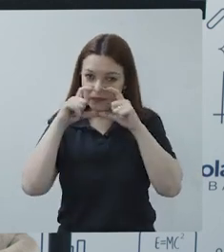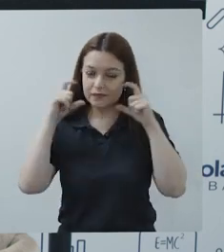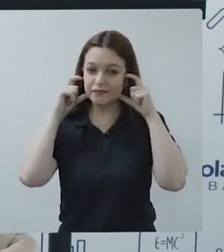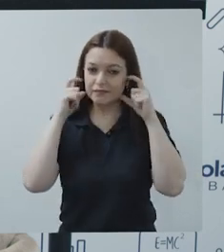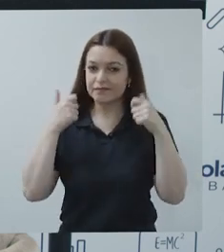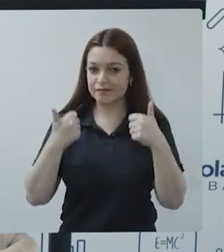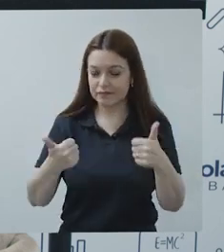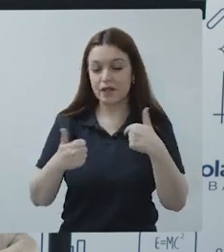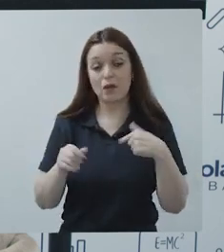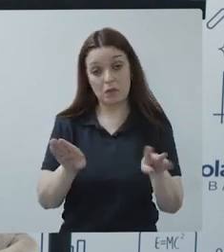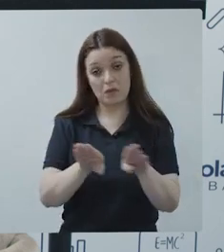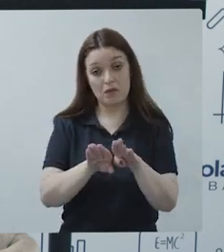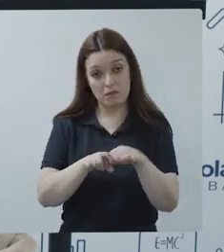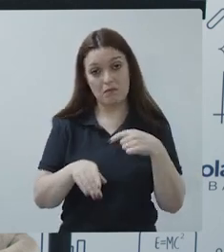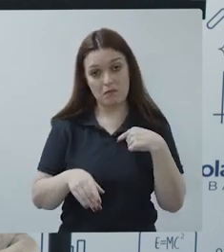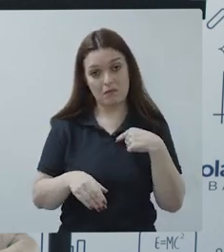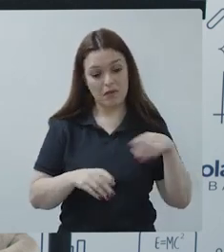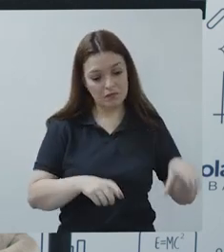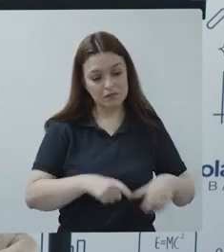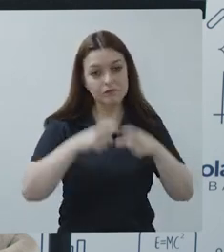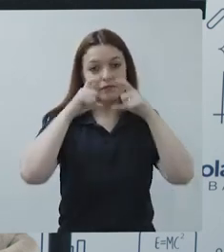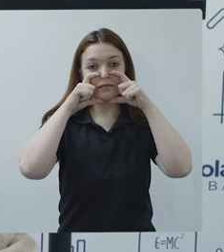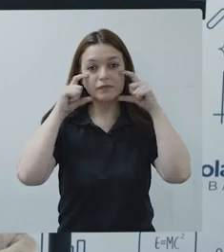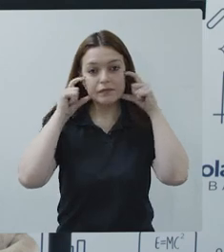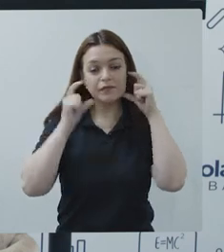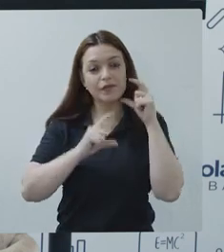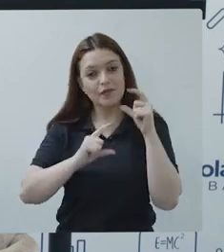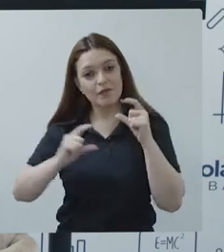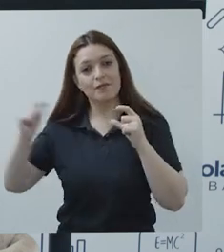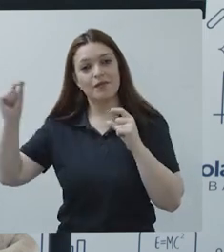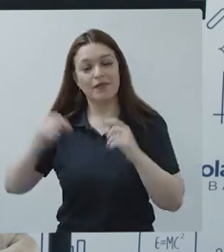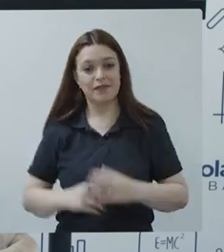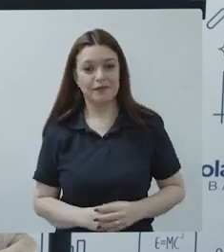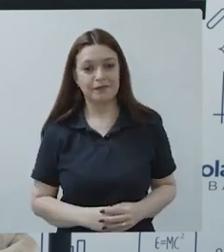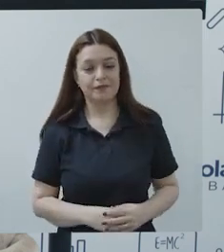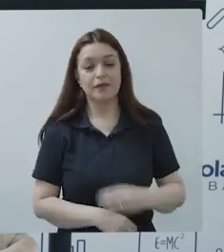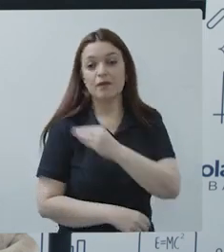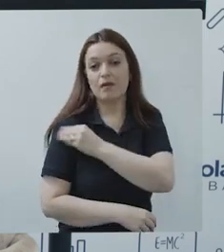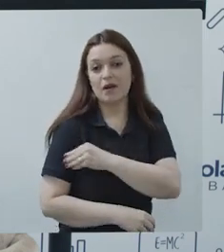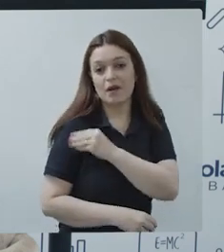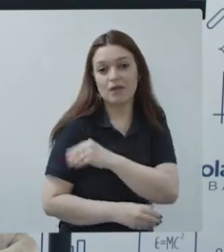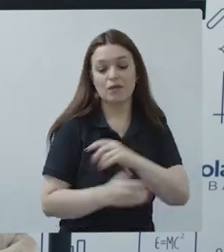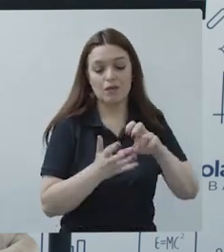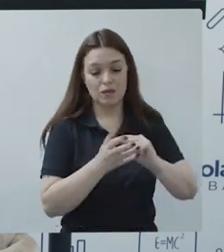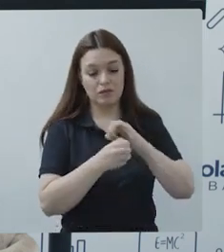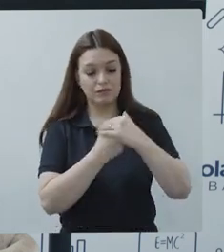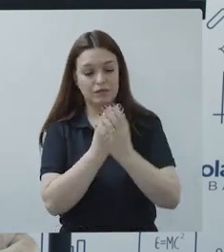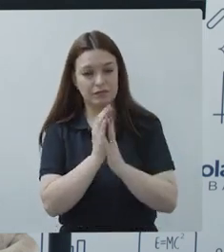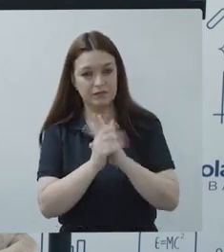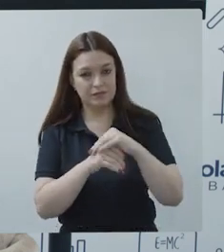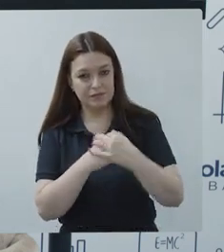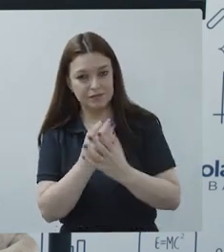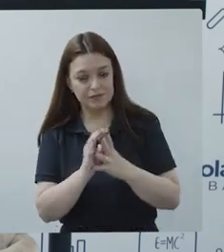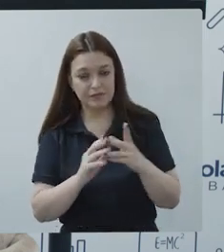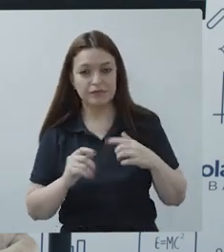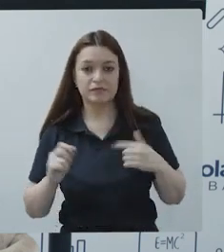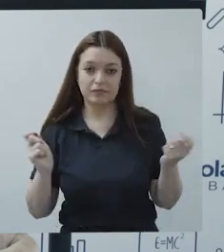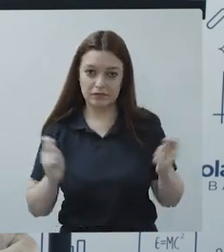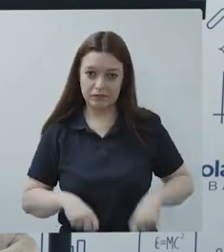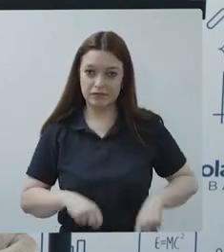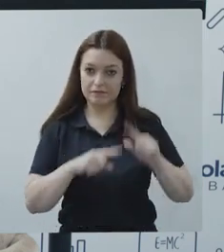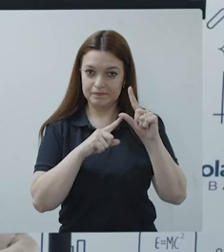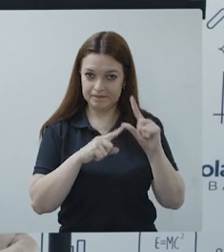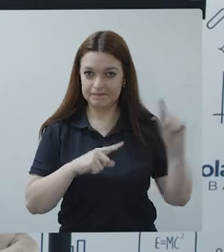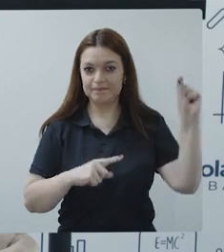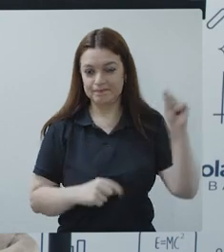Eu também vou colocar a minha máscara para poder ir embora. Por isso, vou higienizar as minhas mãos com álcool para poder ir